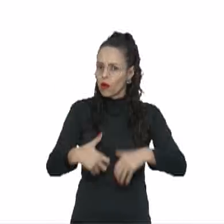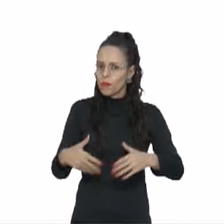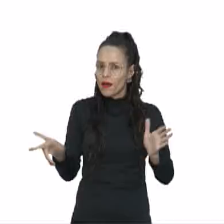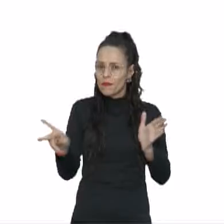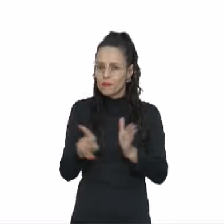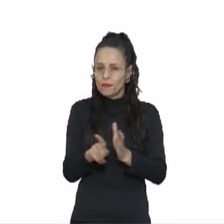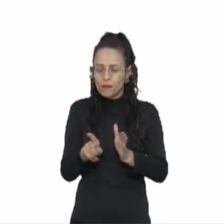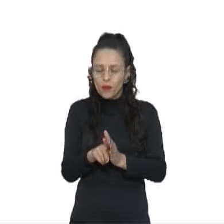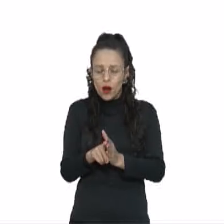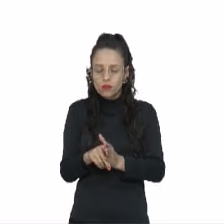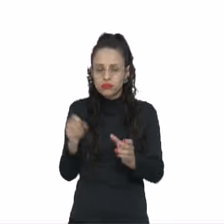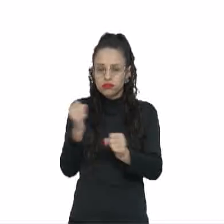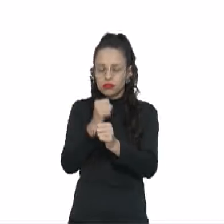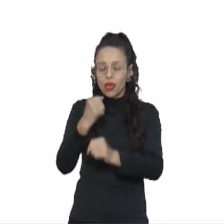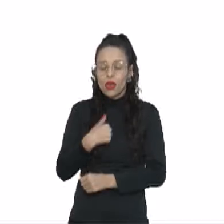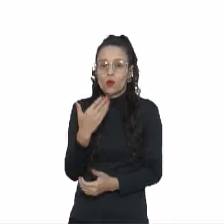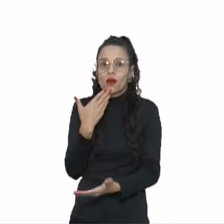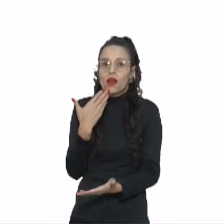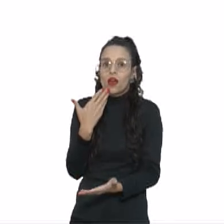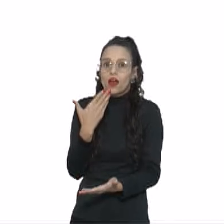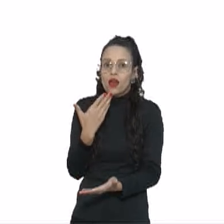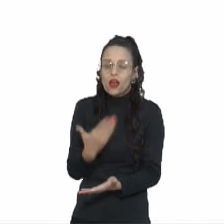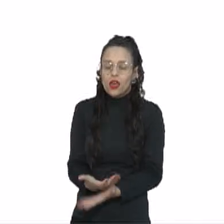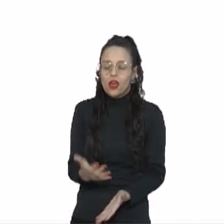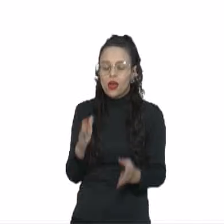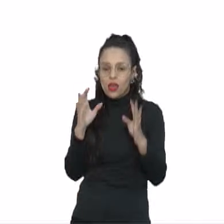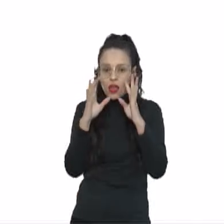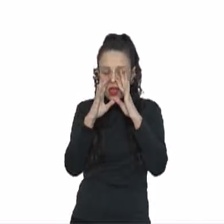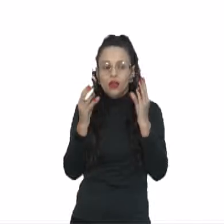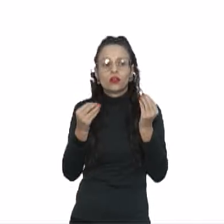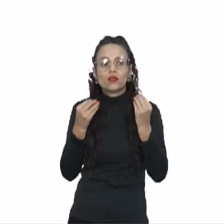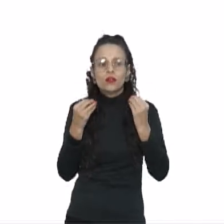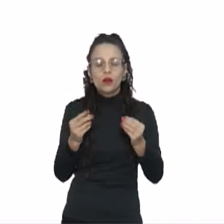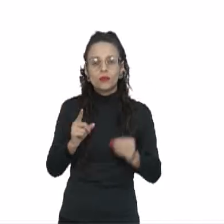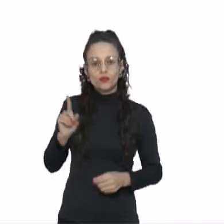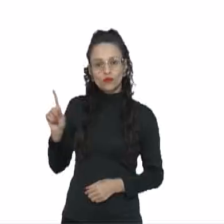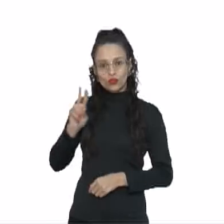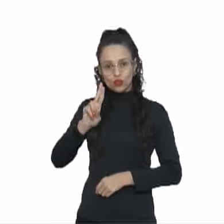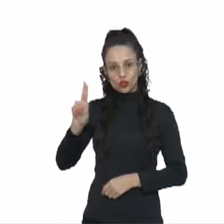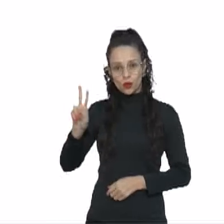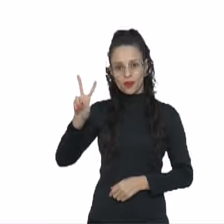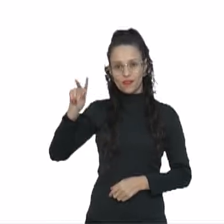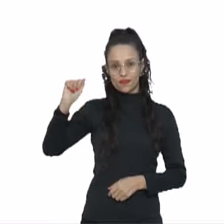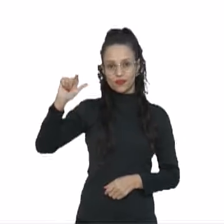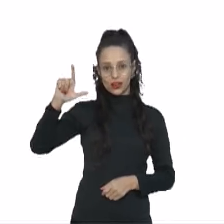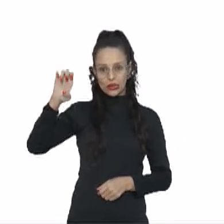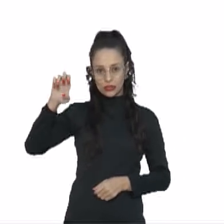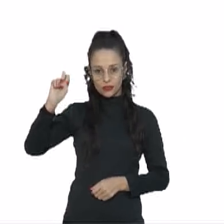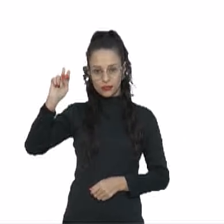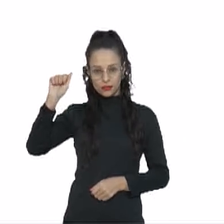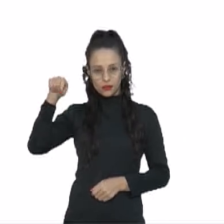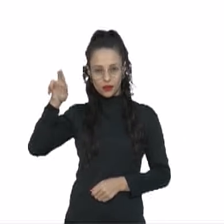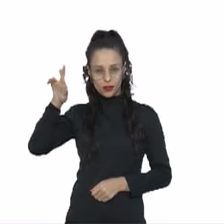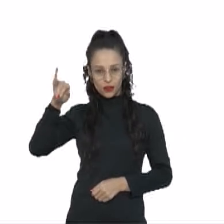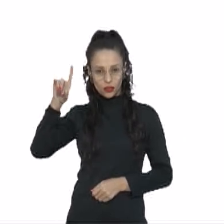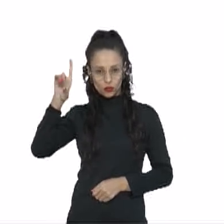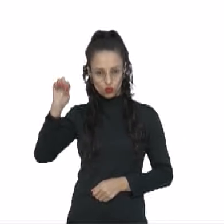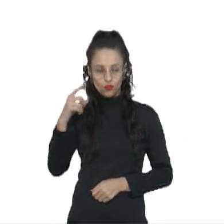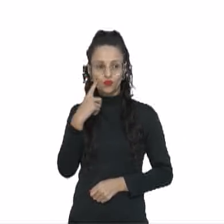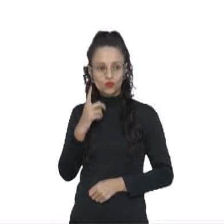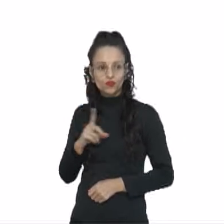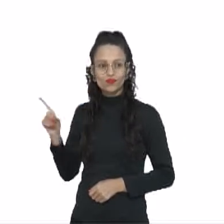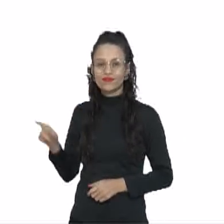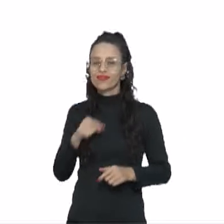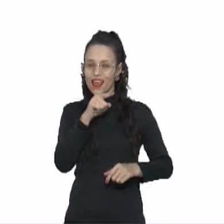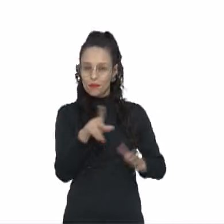eu fiquei assim quando eu vi isso, tá? Chama-se o Vale Sagrado dos Incas. Tá? Foi um tambo, vocês